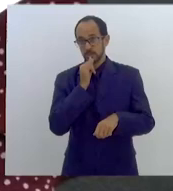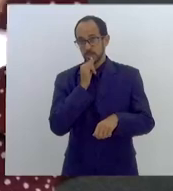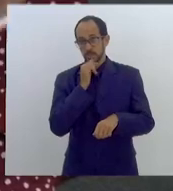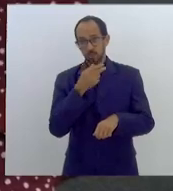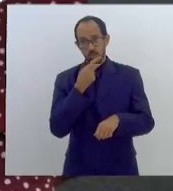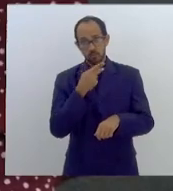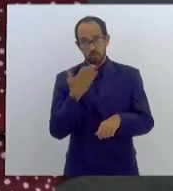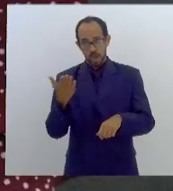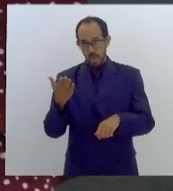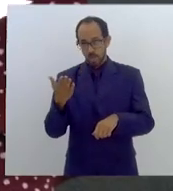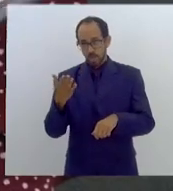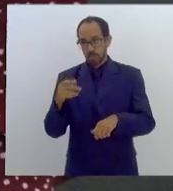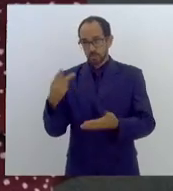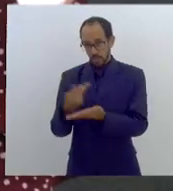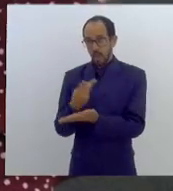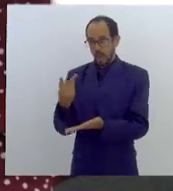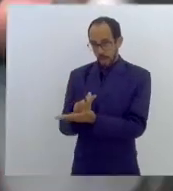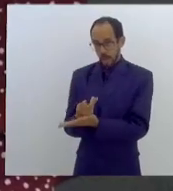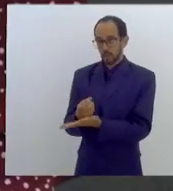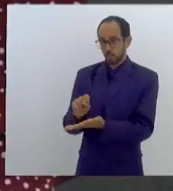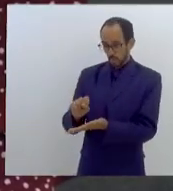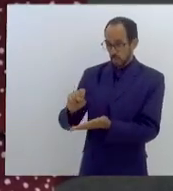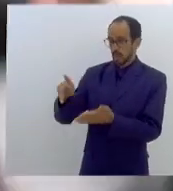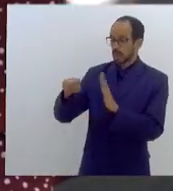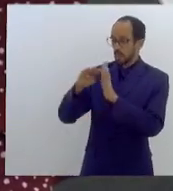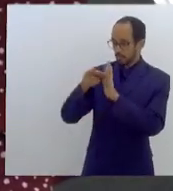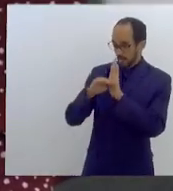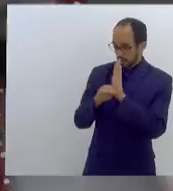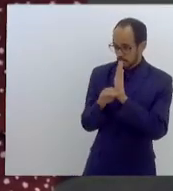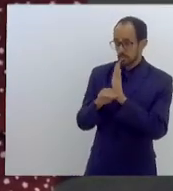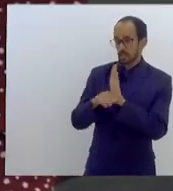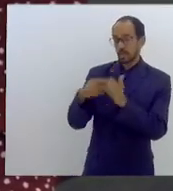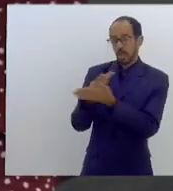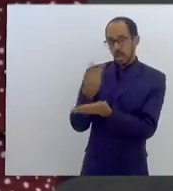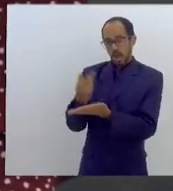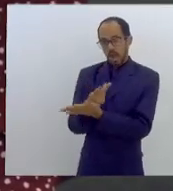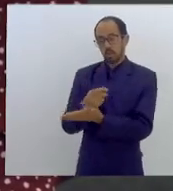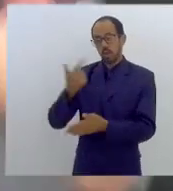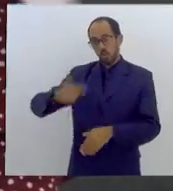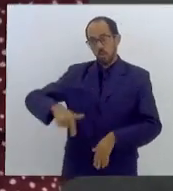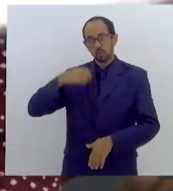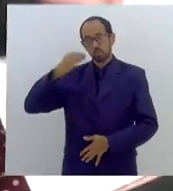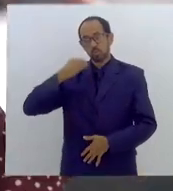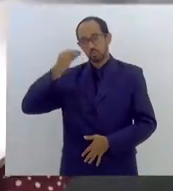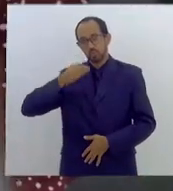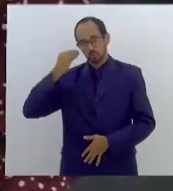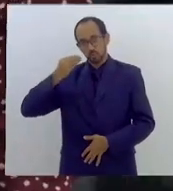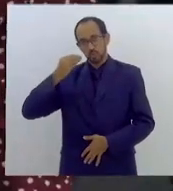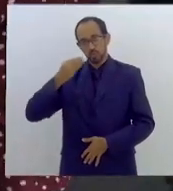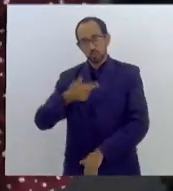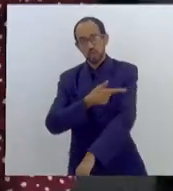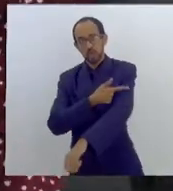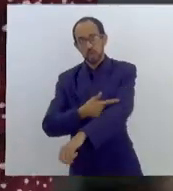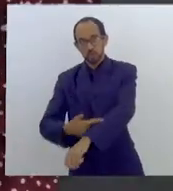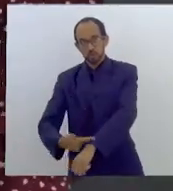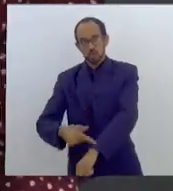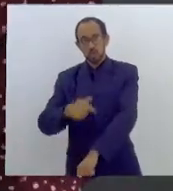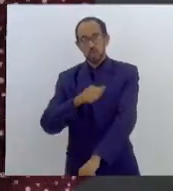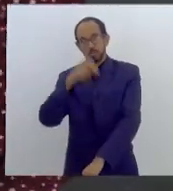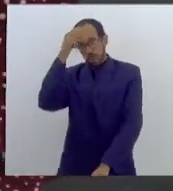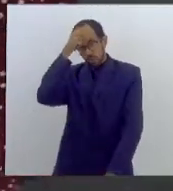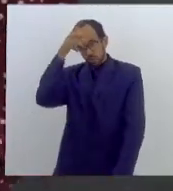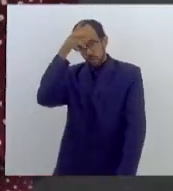aqui, está errado, então que a minha lista esteja errada. É mais um motivo para o generoso prefeito do Rio de